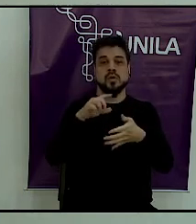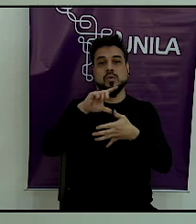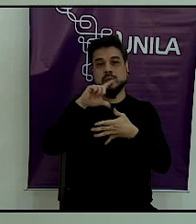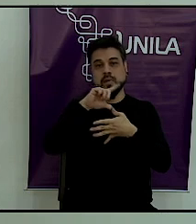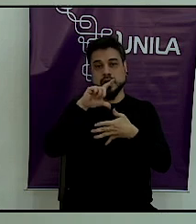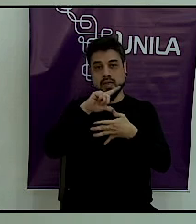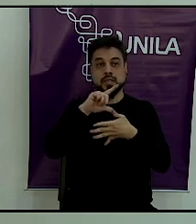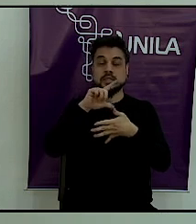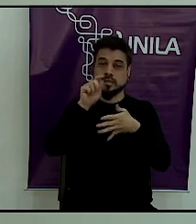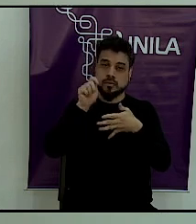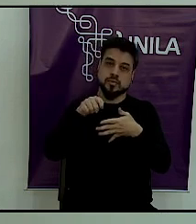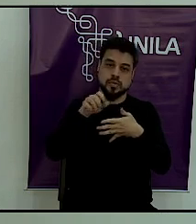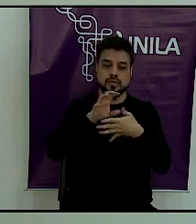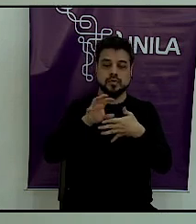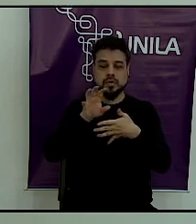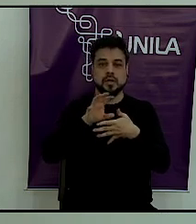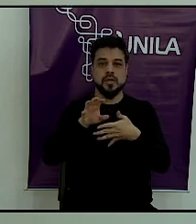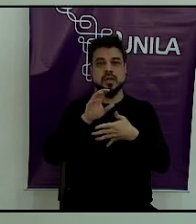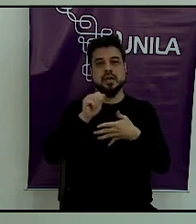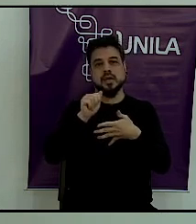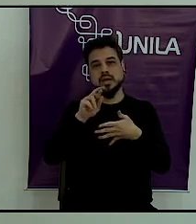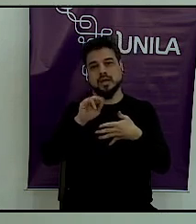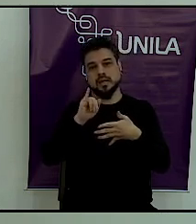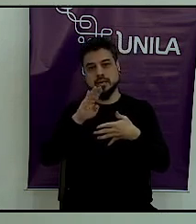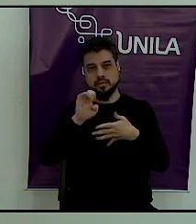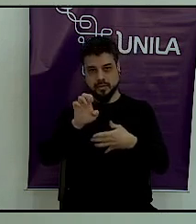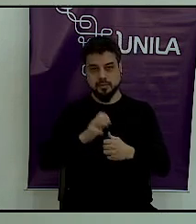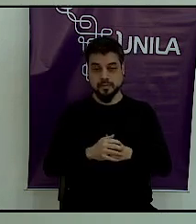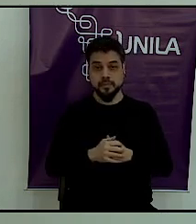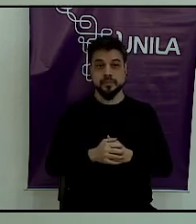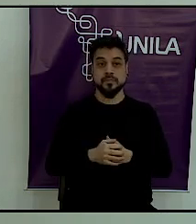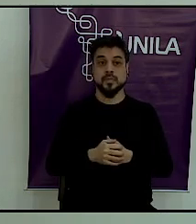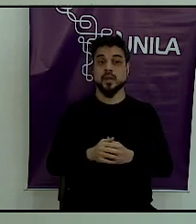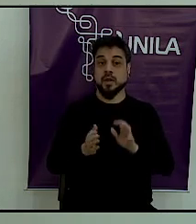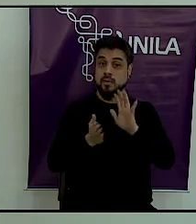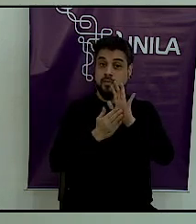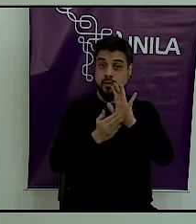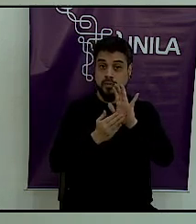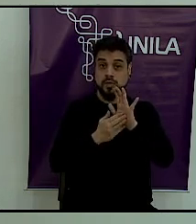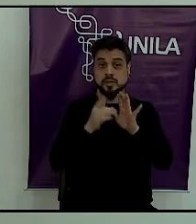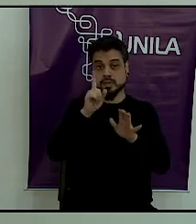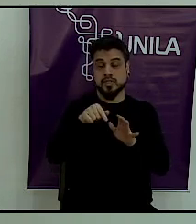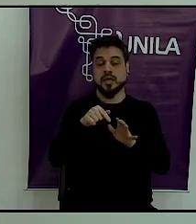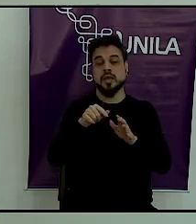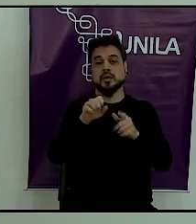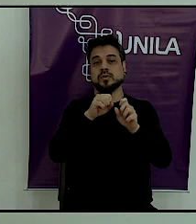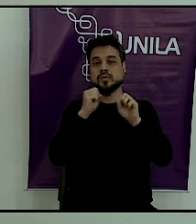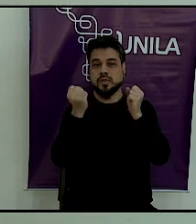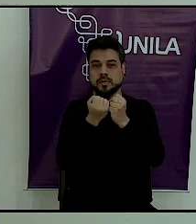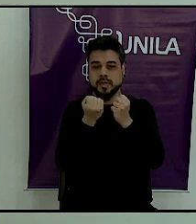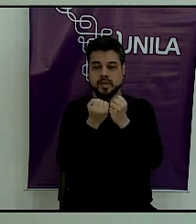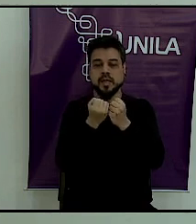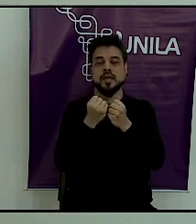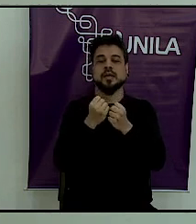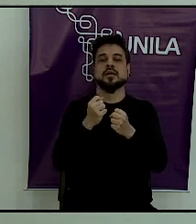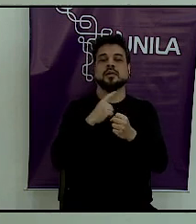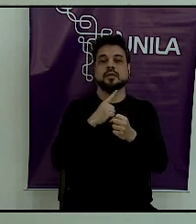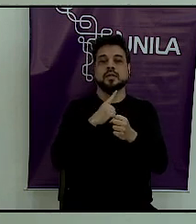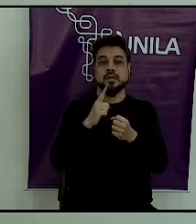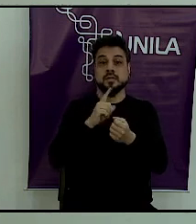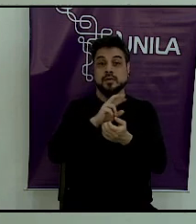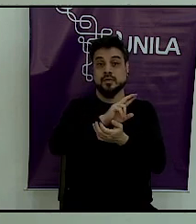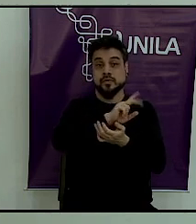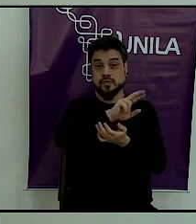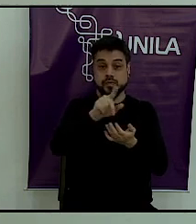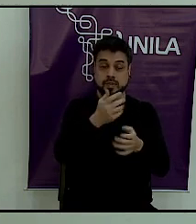possivelmente Caribe. E eu acho que é isso. A proposta, então, é de um seminário internacional interdisciplinar, com a